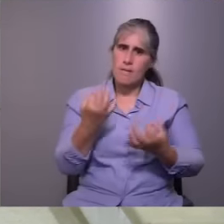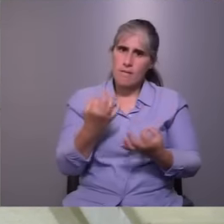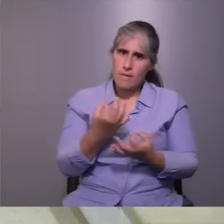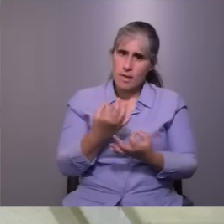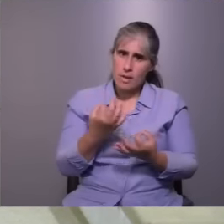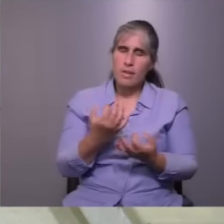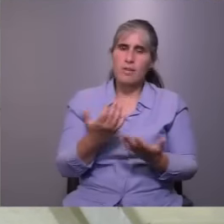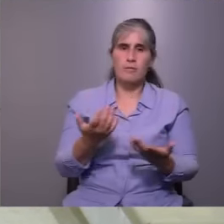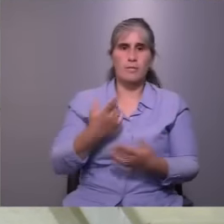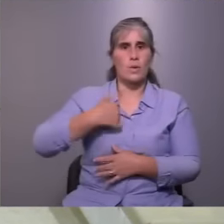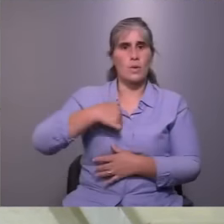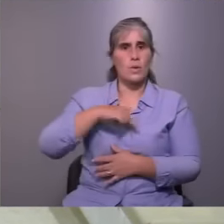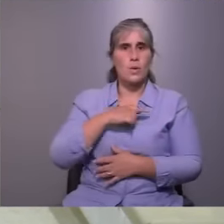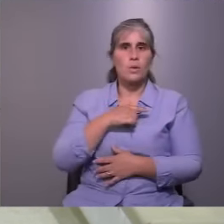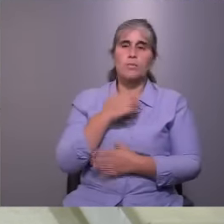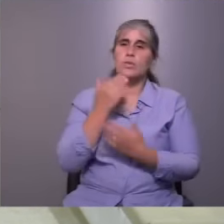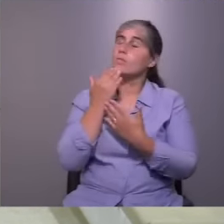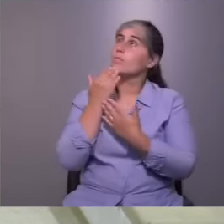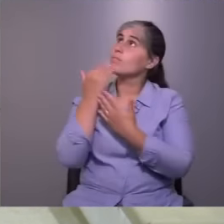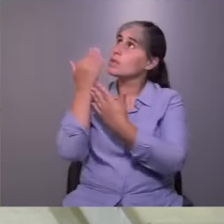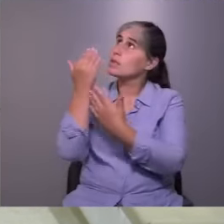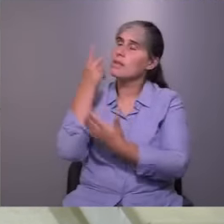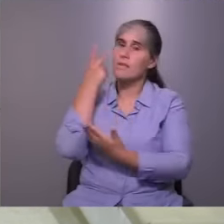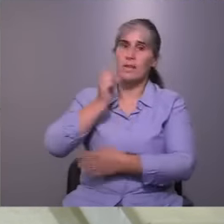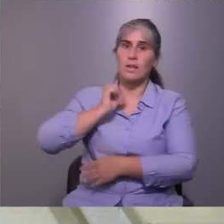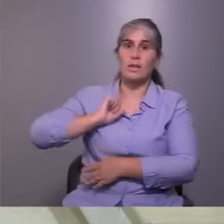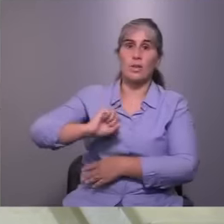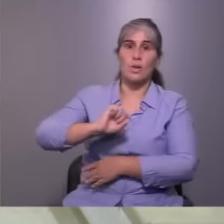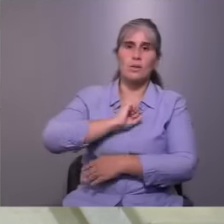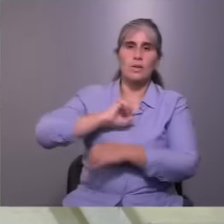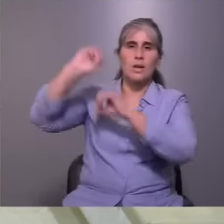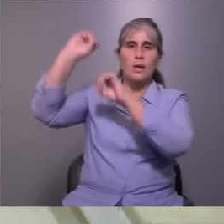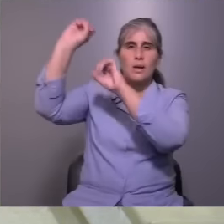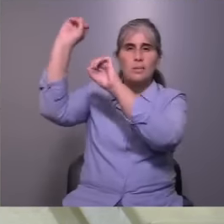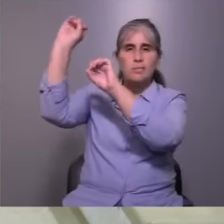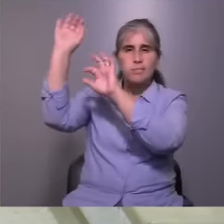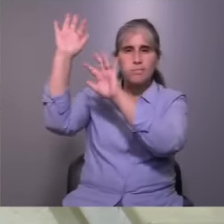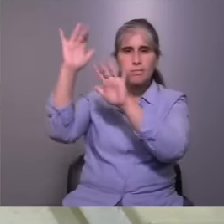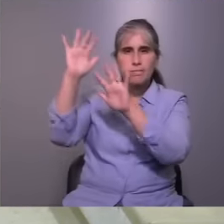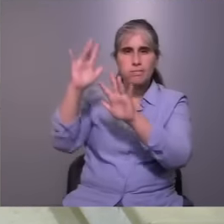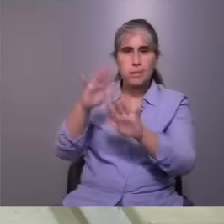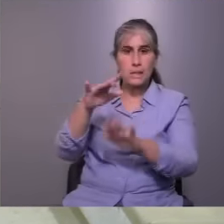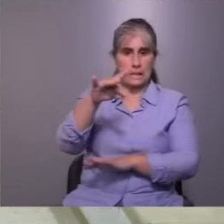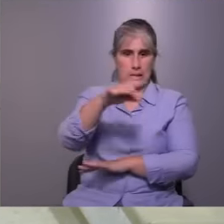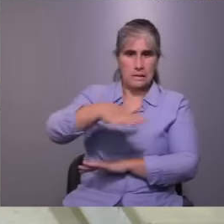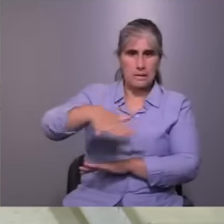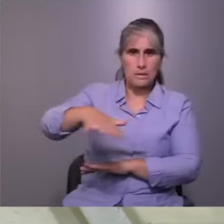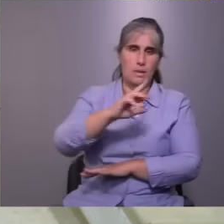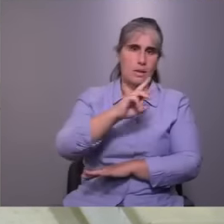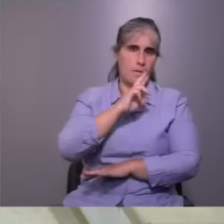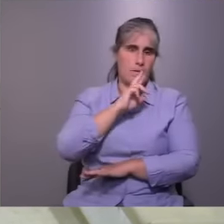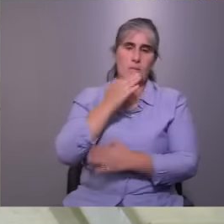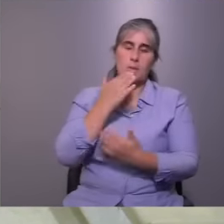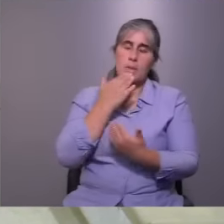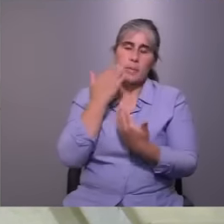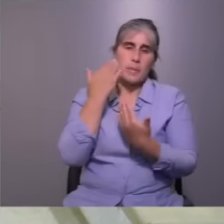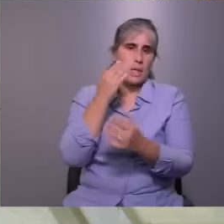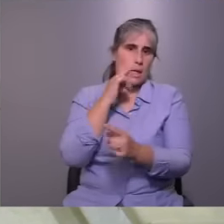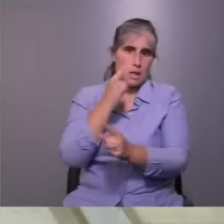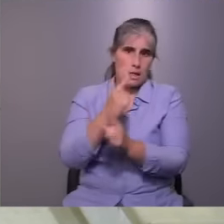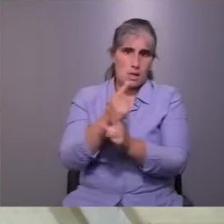Dominus. É este Senhor Jesus que de facto vamos pedir que ilumine a nossa